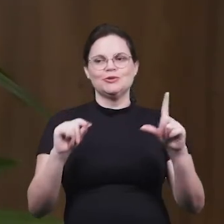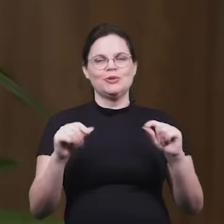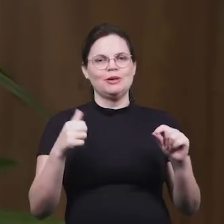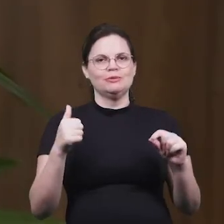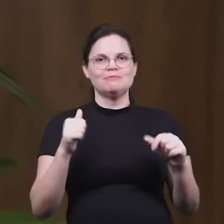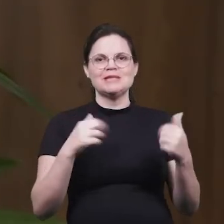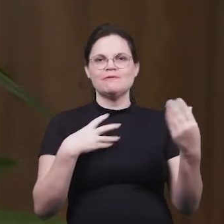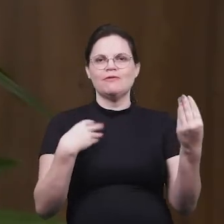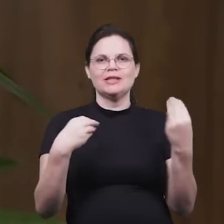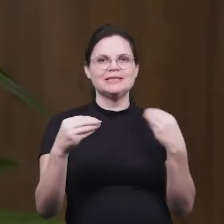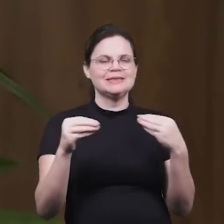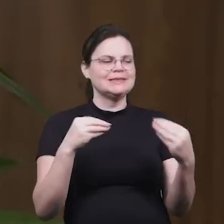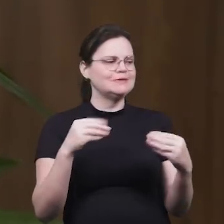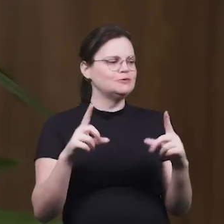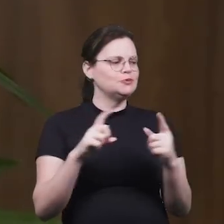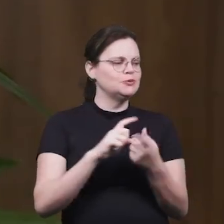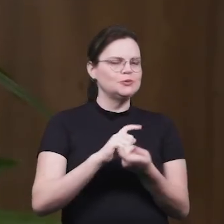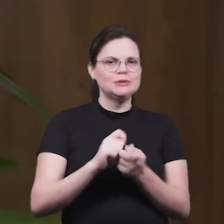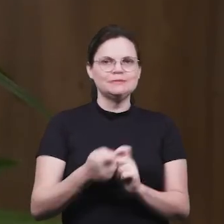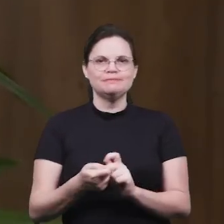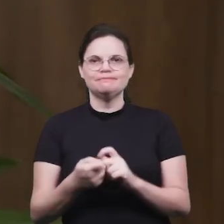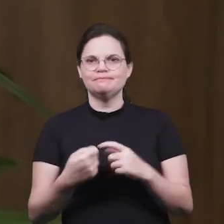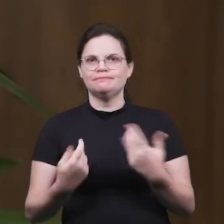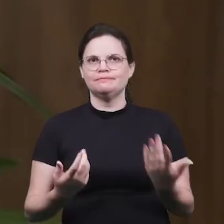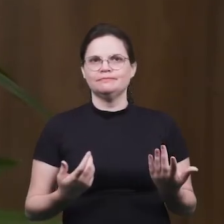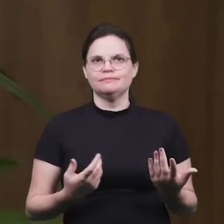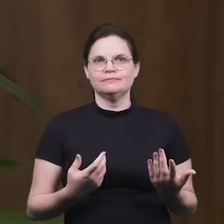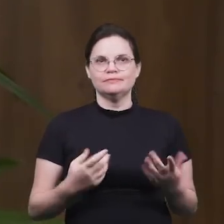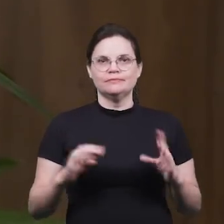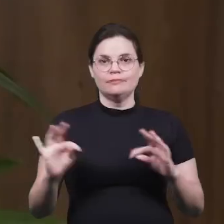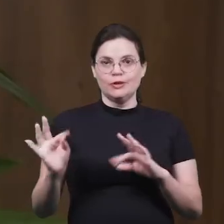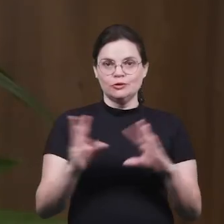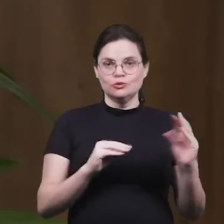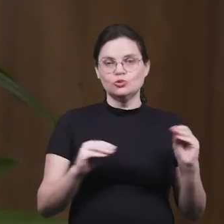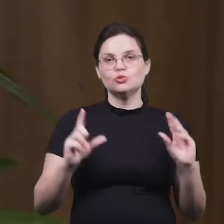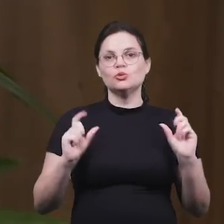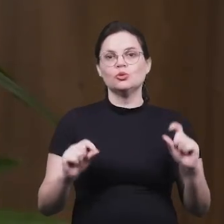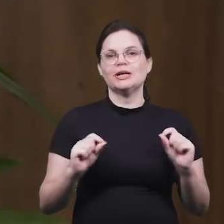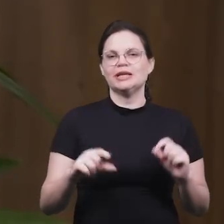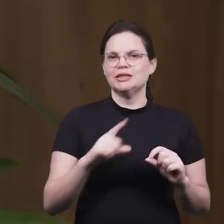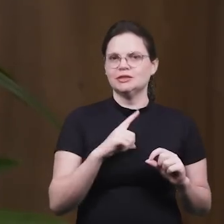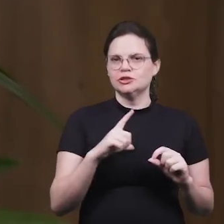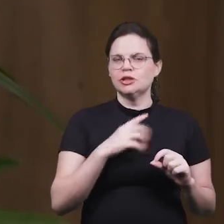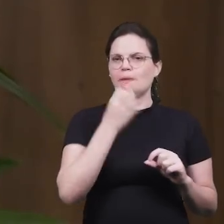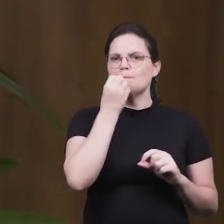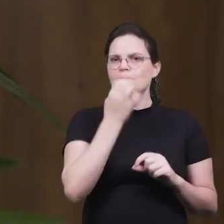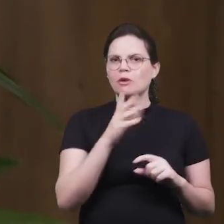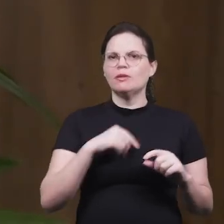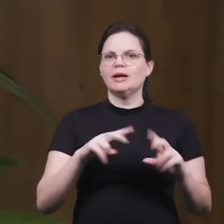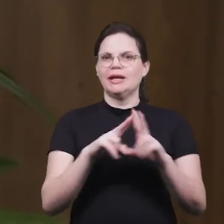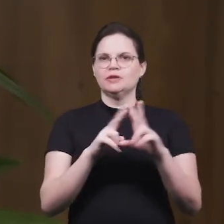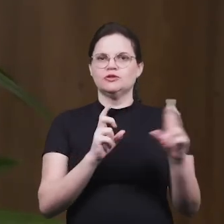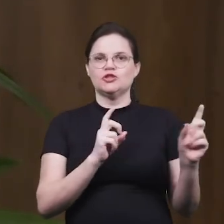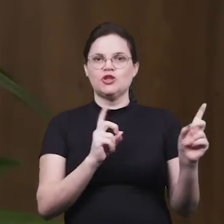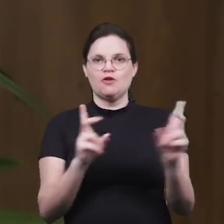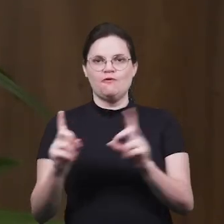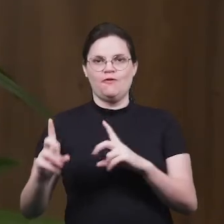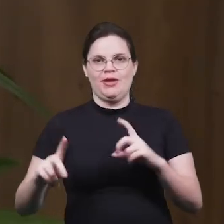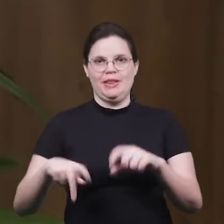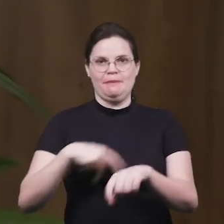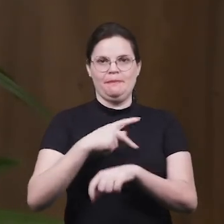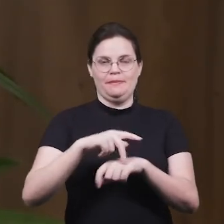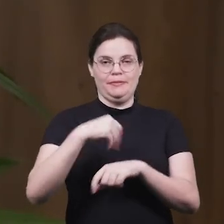aquilo que ainda funcionava era comércio do exterior, essa parte. E